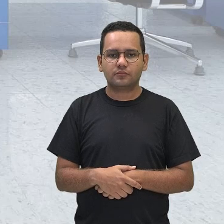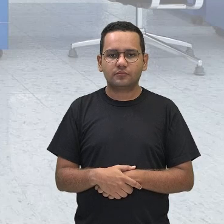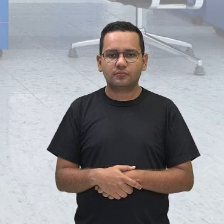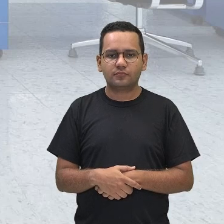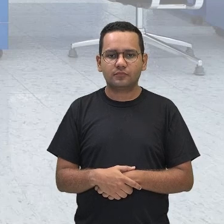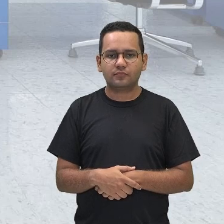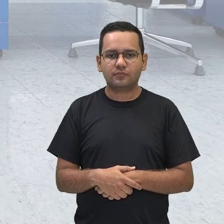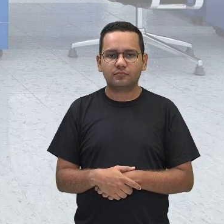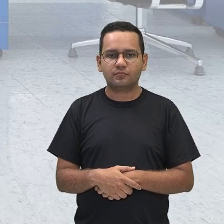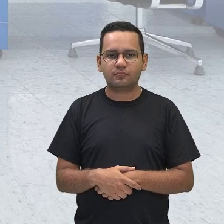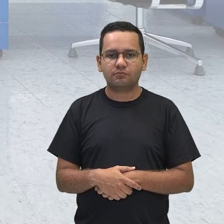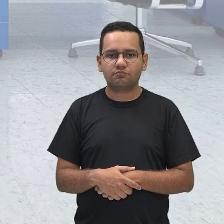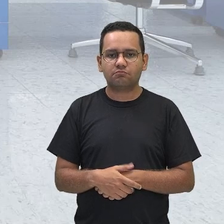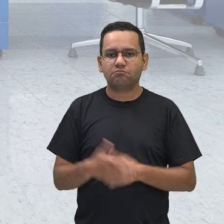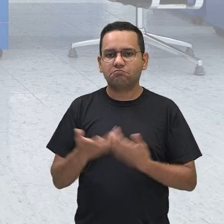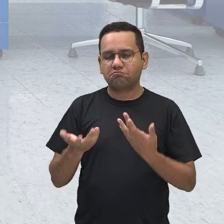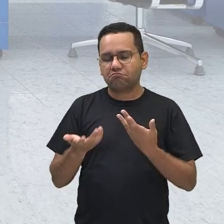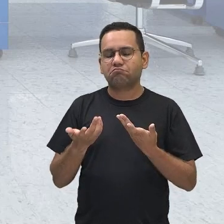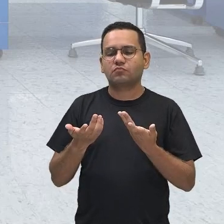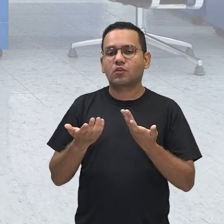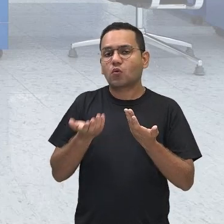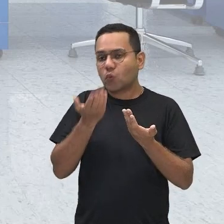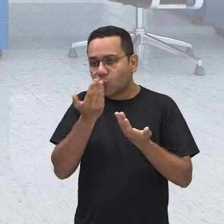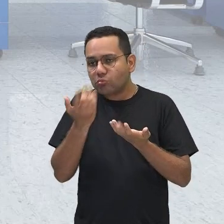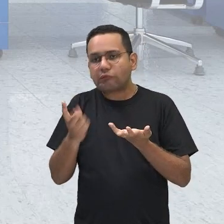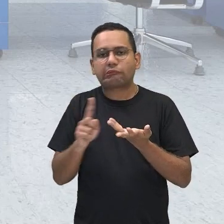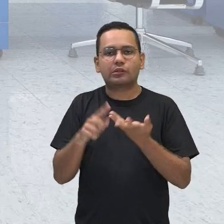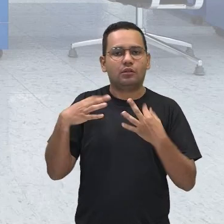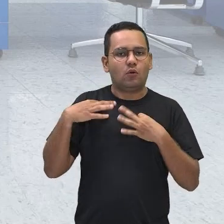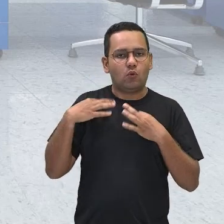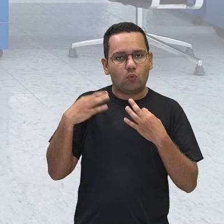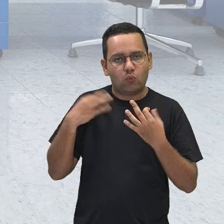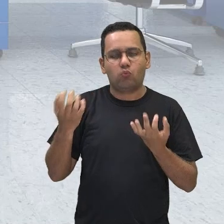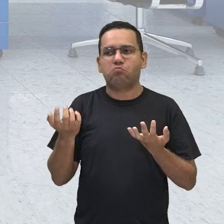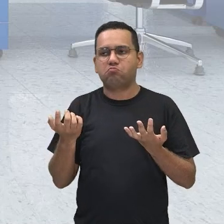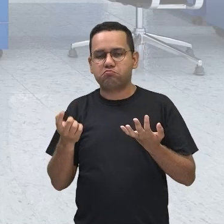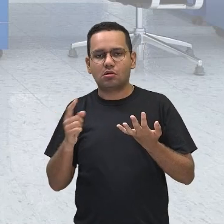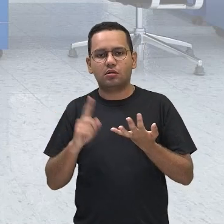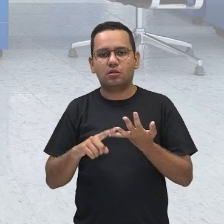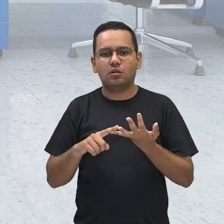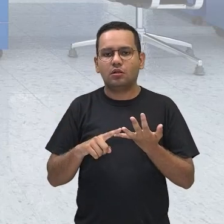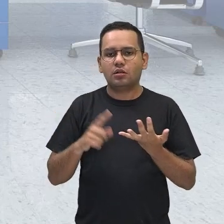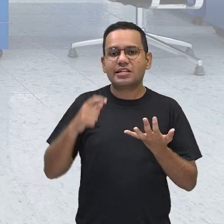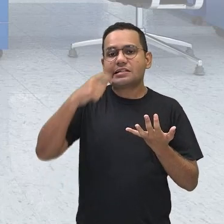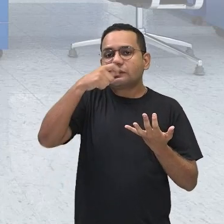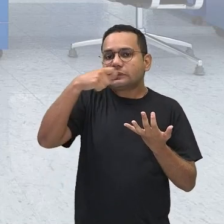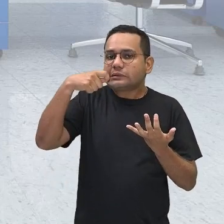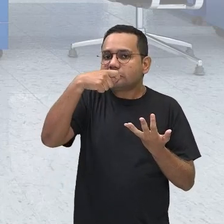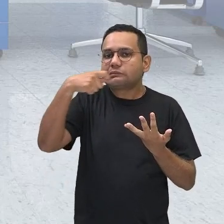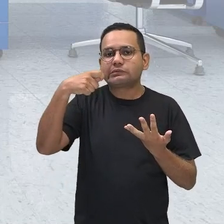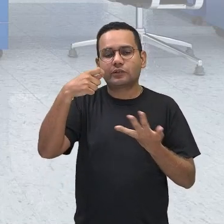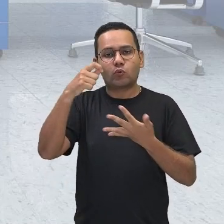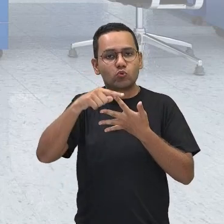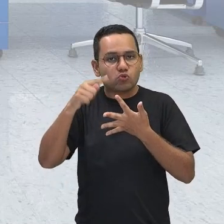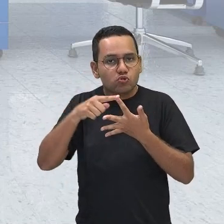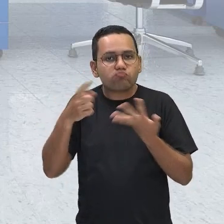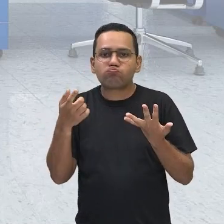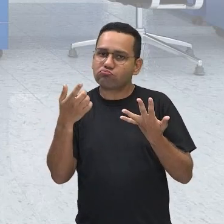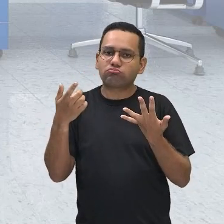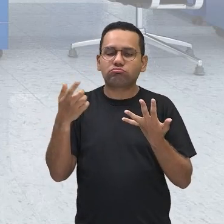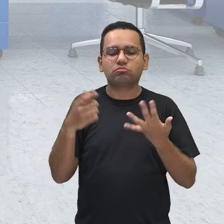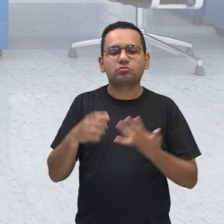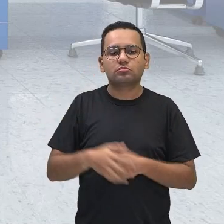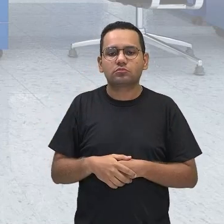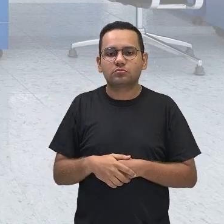dos nossos alimentos, das roupas que vestimos, né, do creme dental que usamos de manhã,